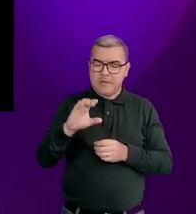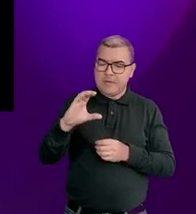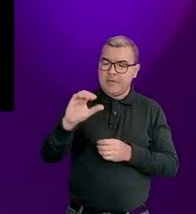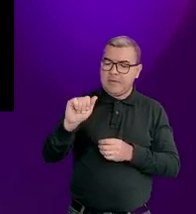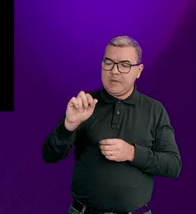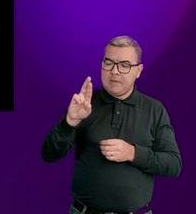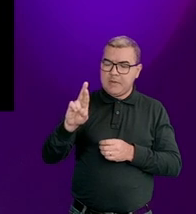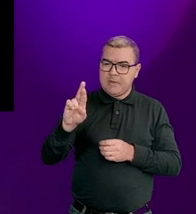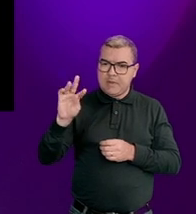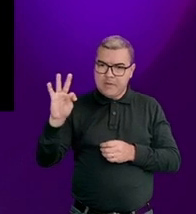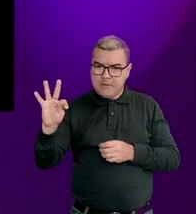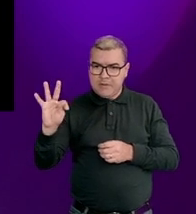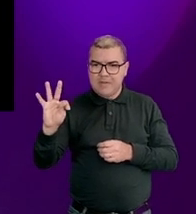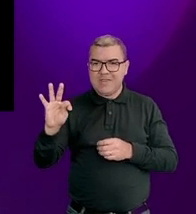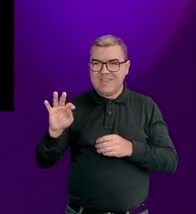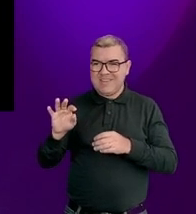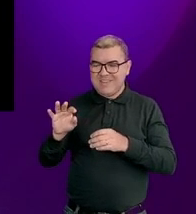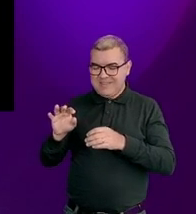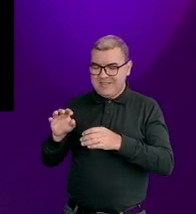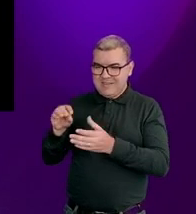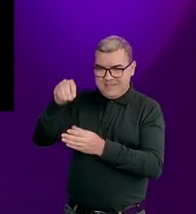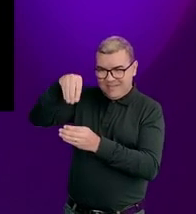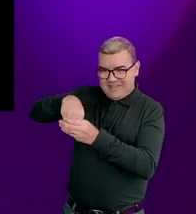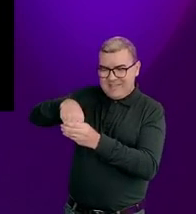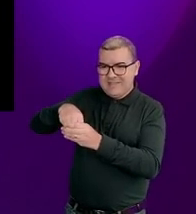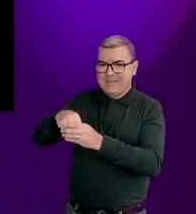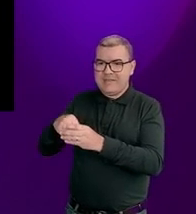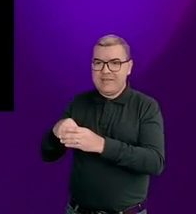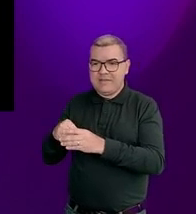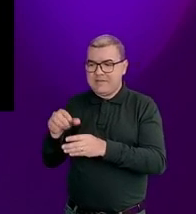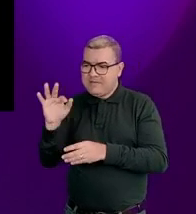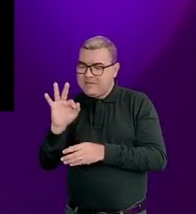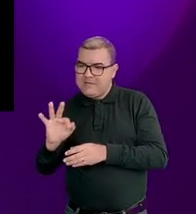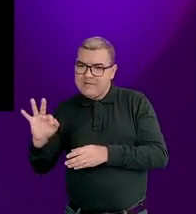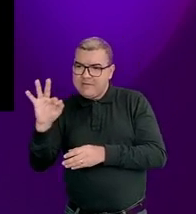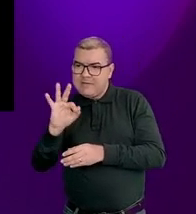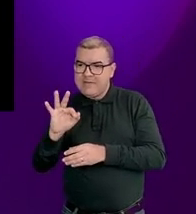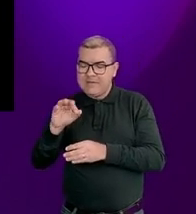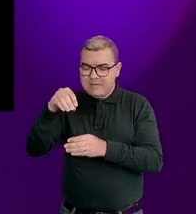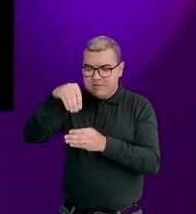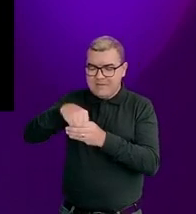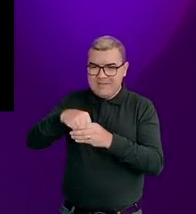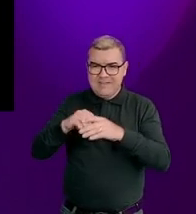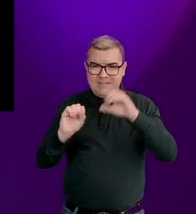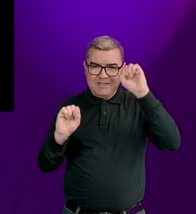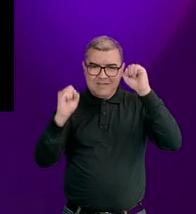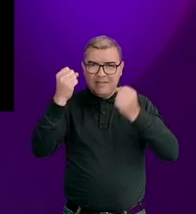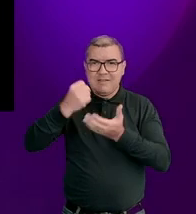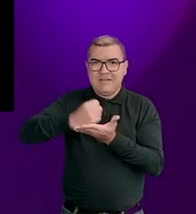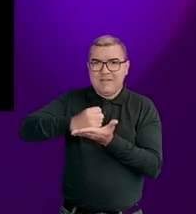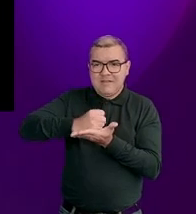CAR-T que é feito pela indústria farmacêutica, né? Esse CAR-T ele é manufaturado